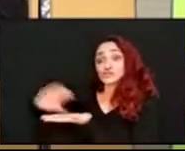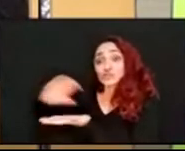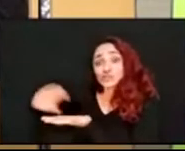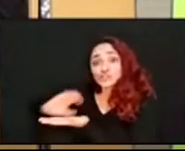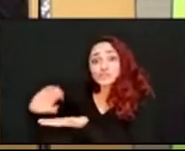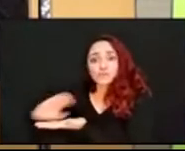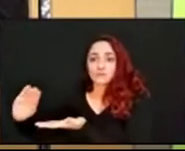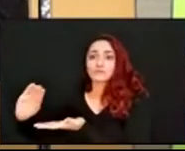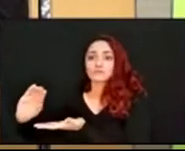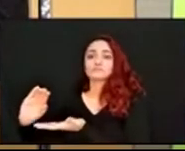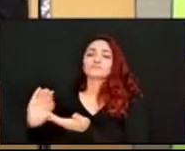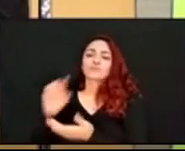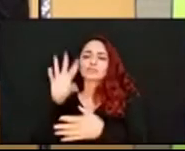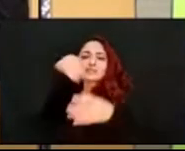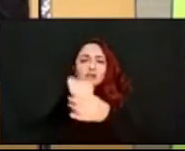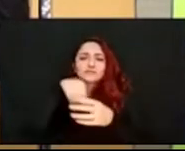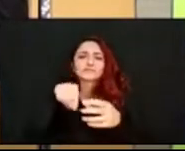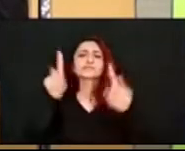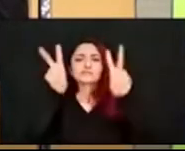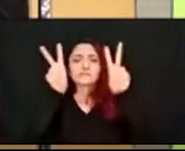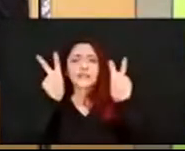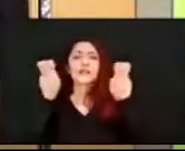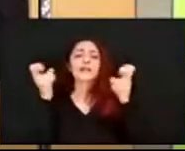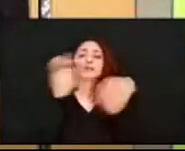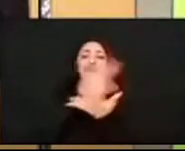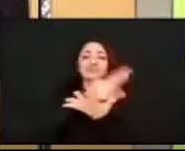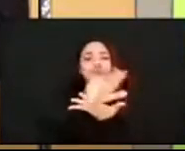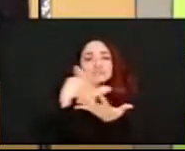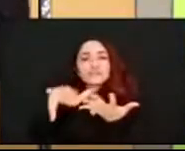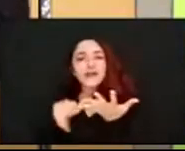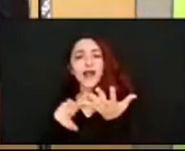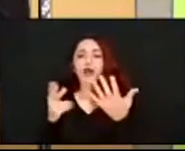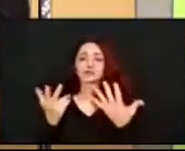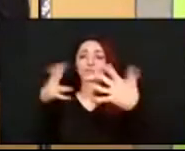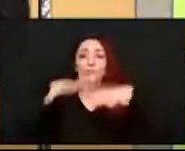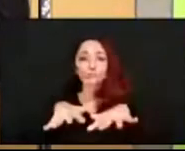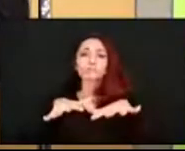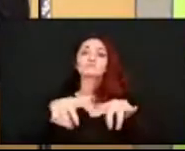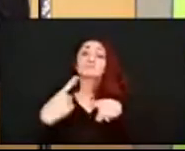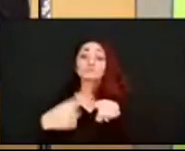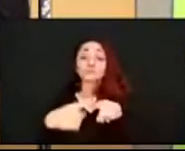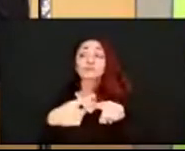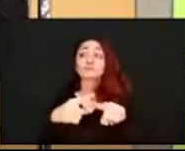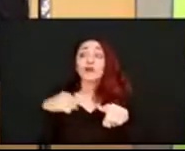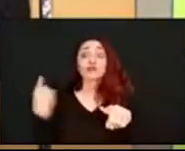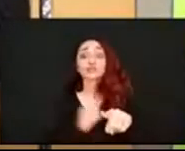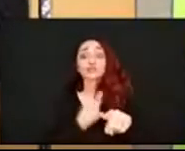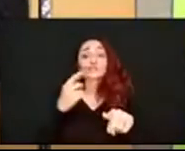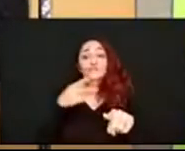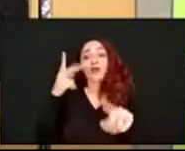diversidade cuidar de usou que no final como a gente tá falando para o outro patamar a criação dessa cultura